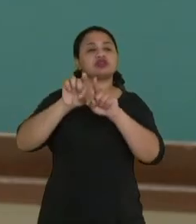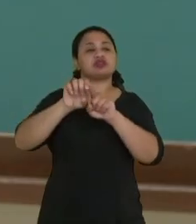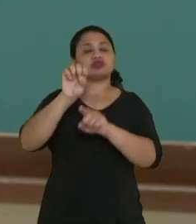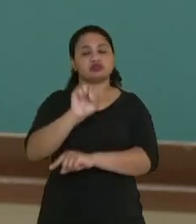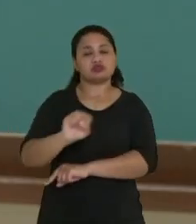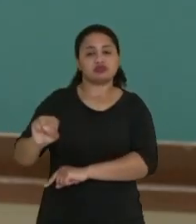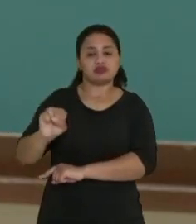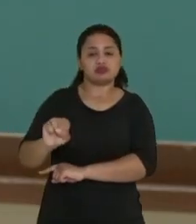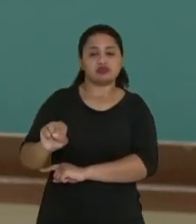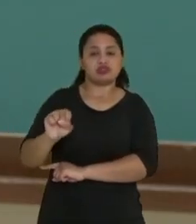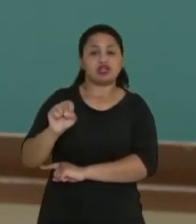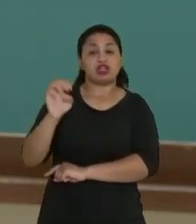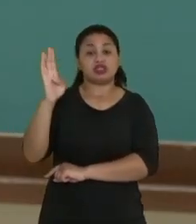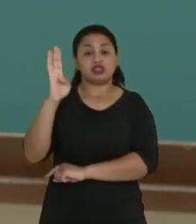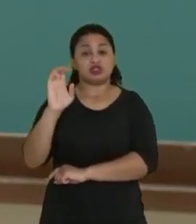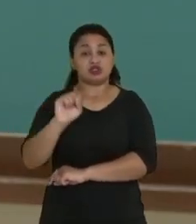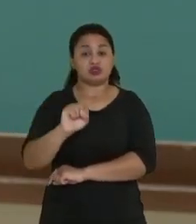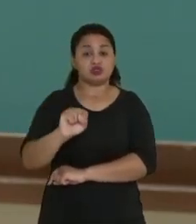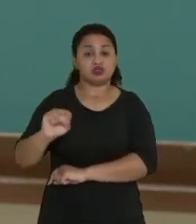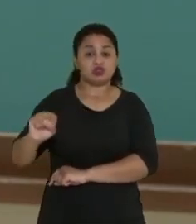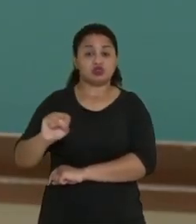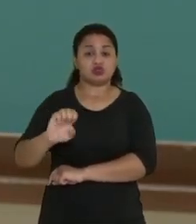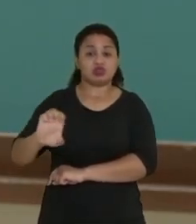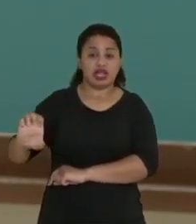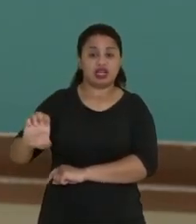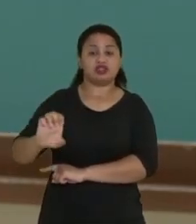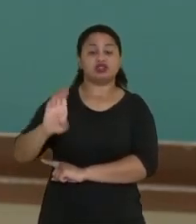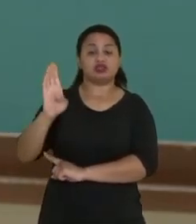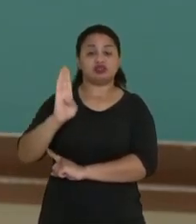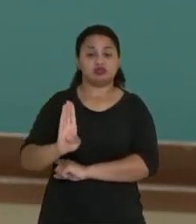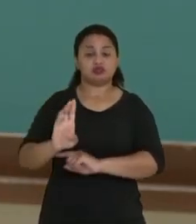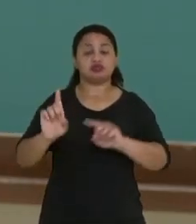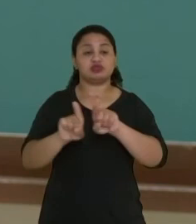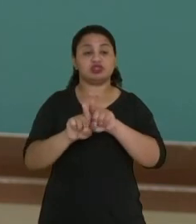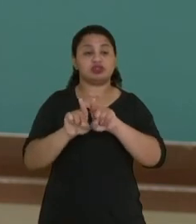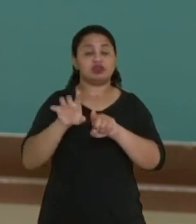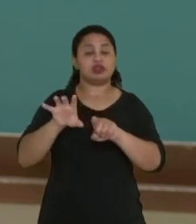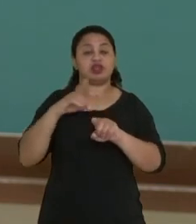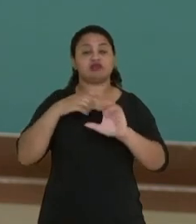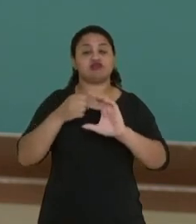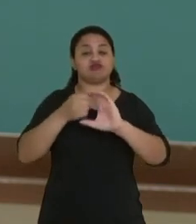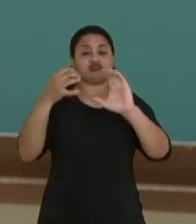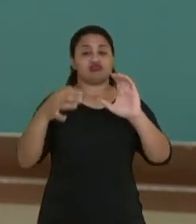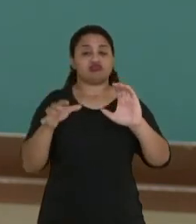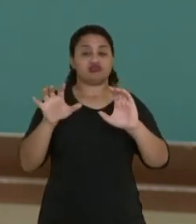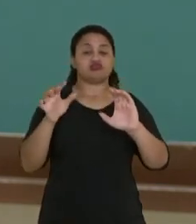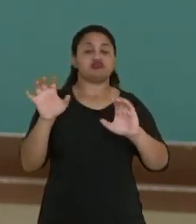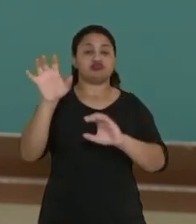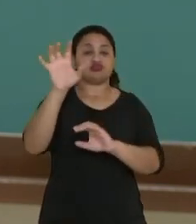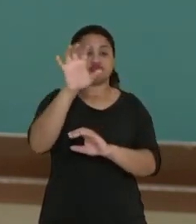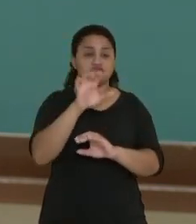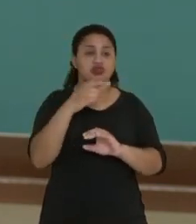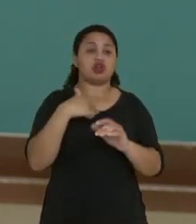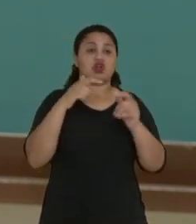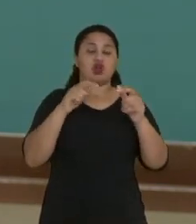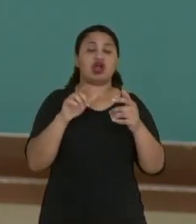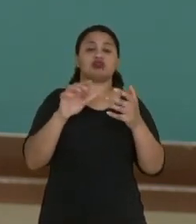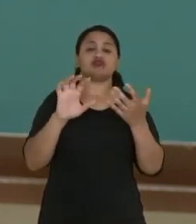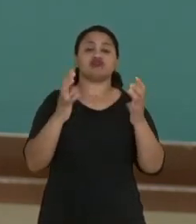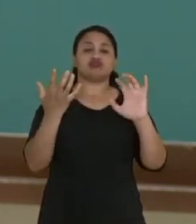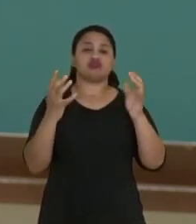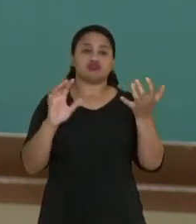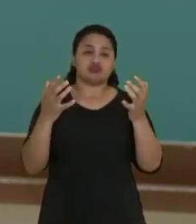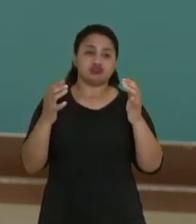Brasil. Então nós temos algumas partes do Brasil que apresentam essas características, né? Região de clima